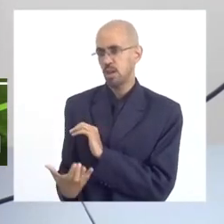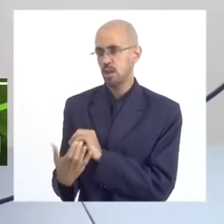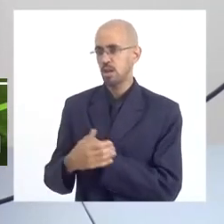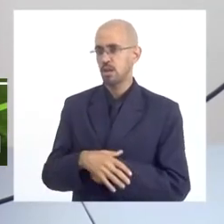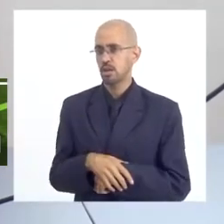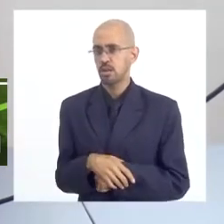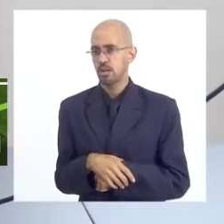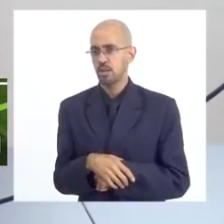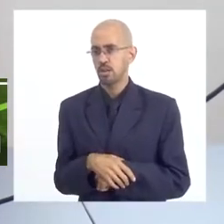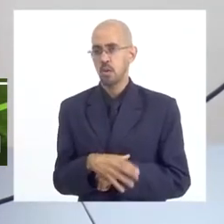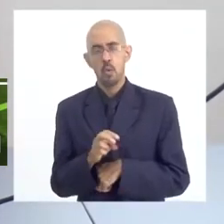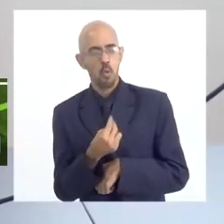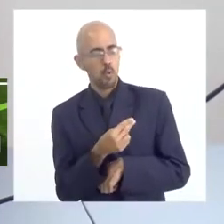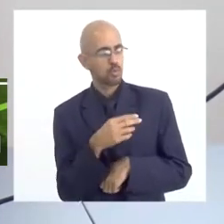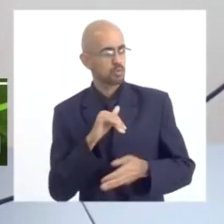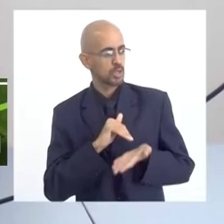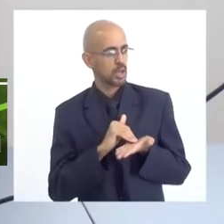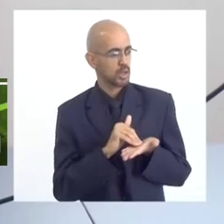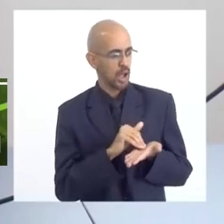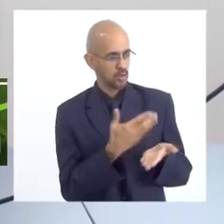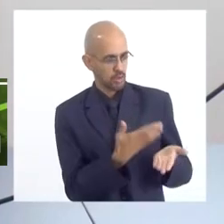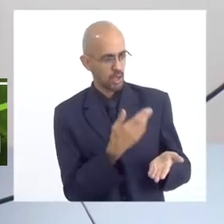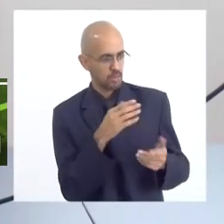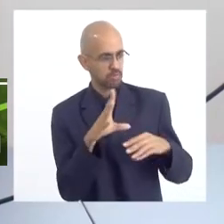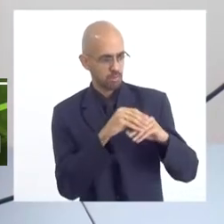alguma consideração, secretário?